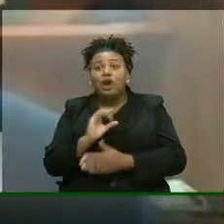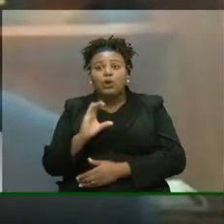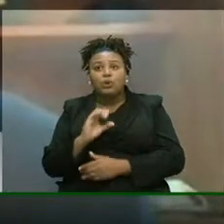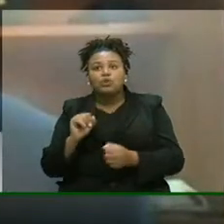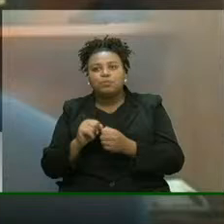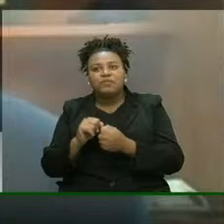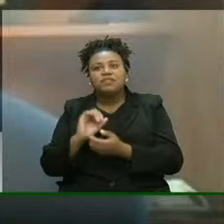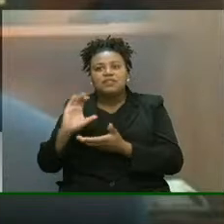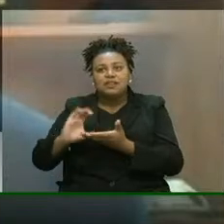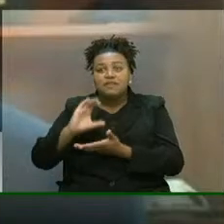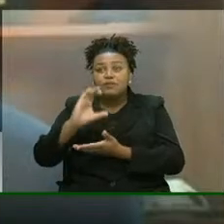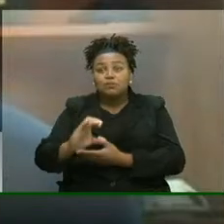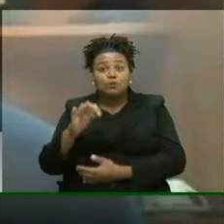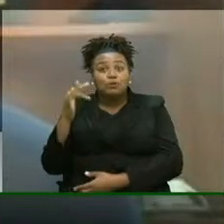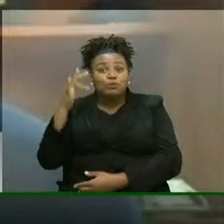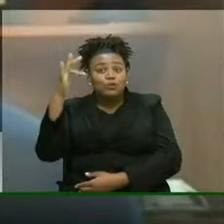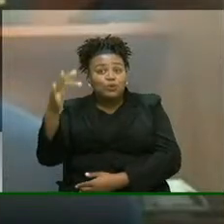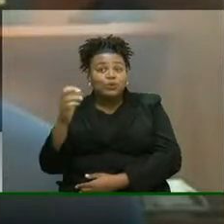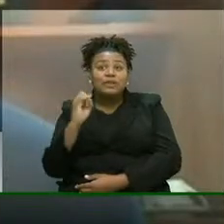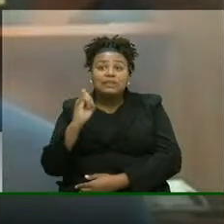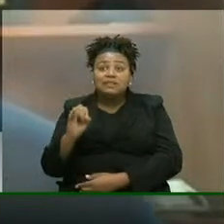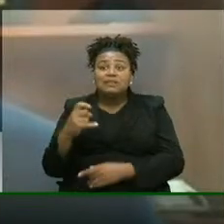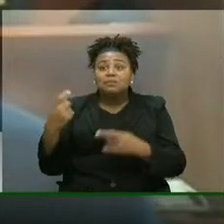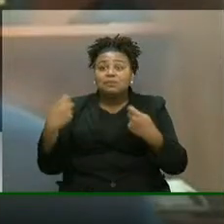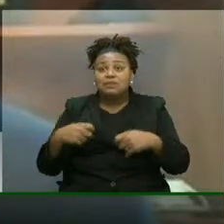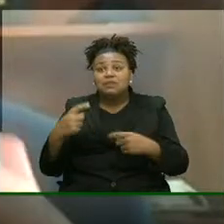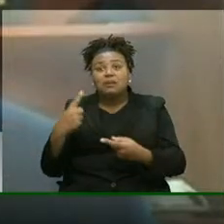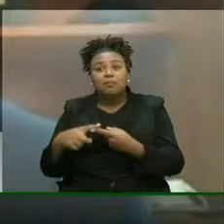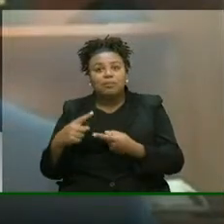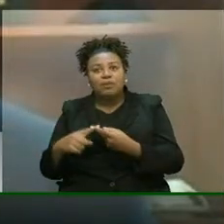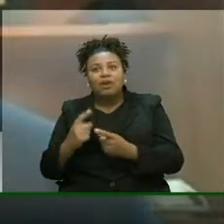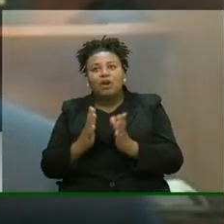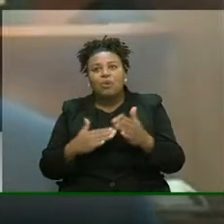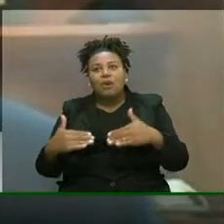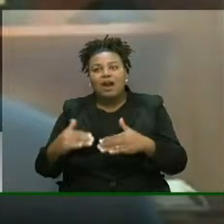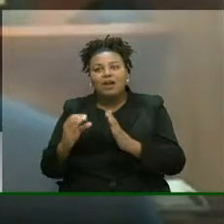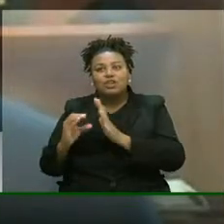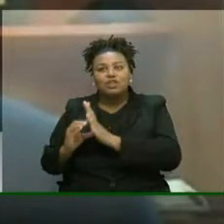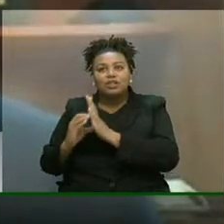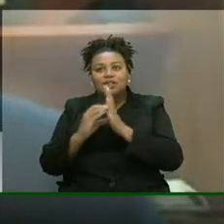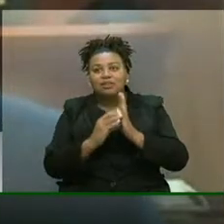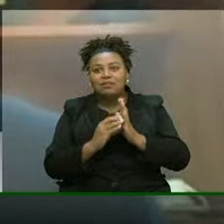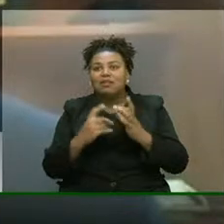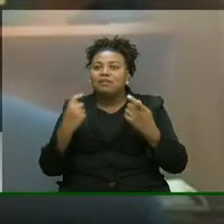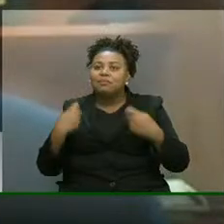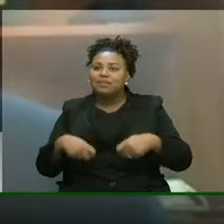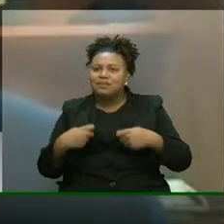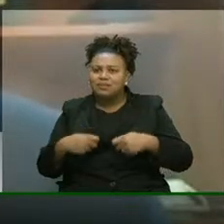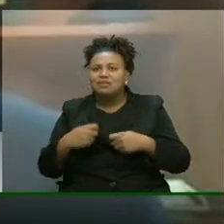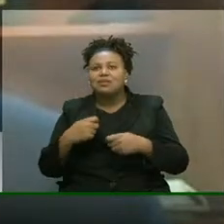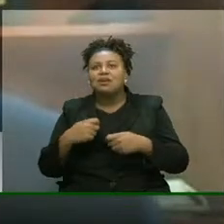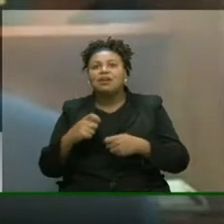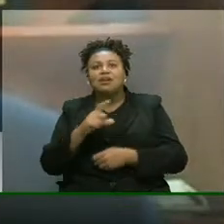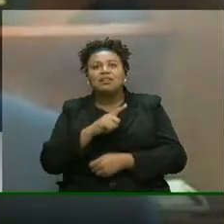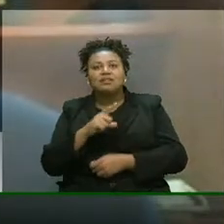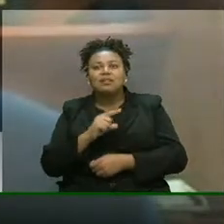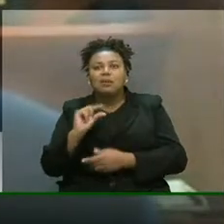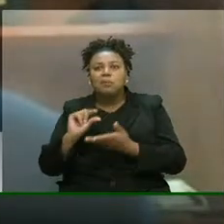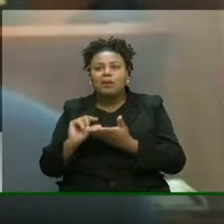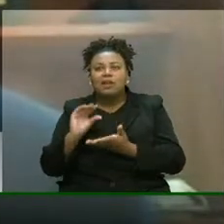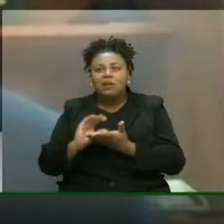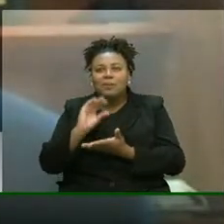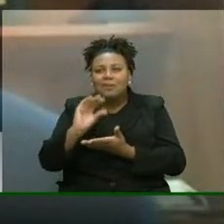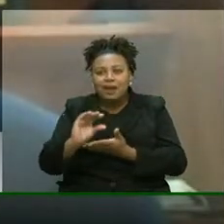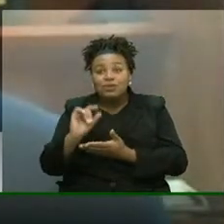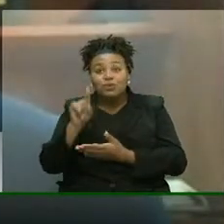fazer reinvestimentos no futuro, se achar necessário, porque o caixa do Detran precisaria ser abastecido com um pouquinho a mais